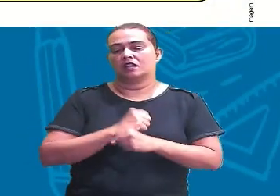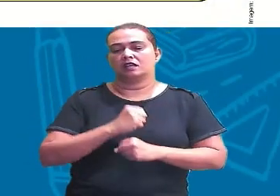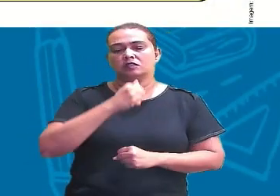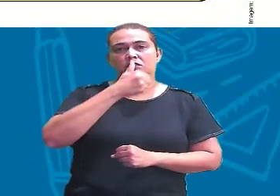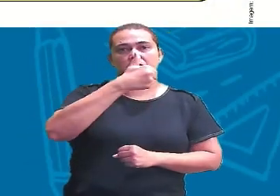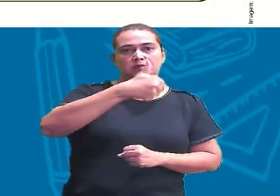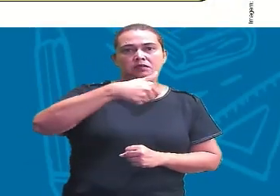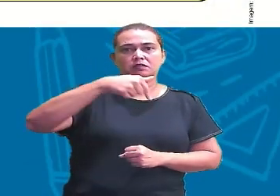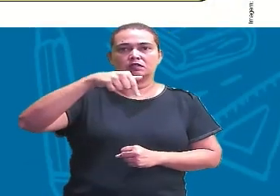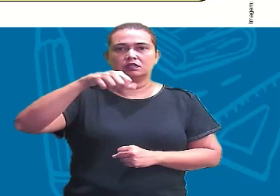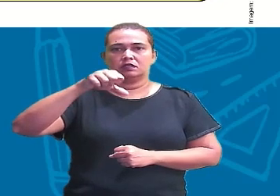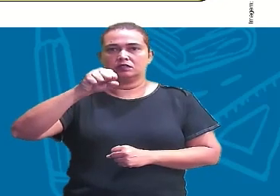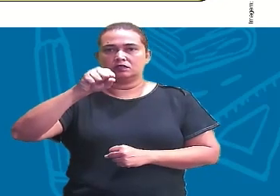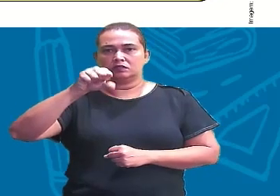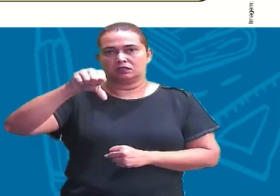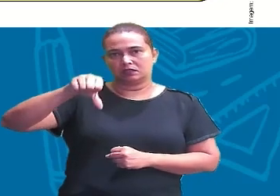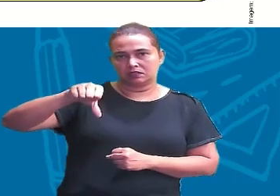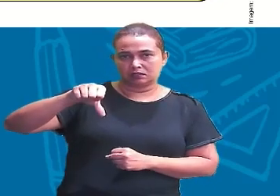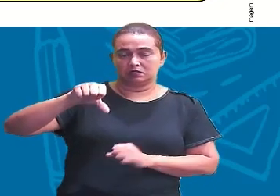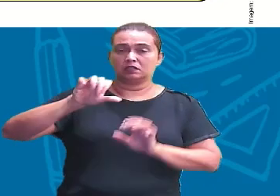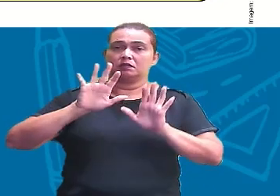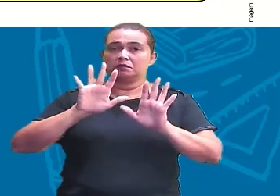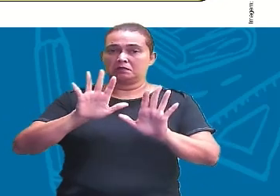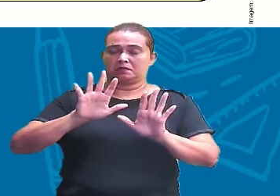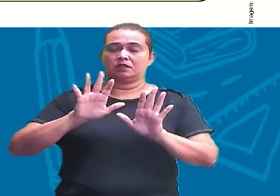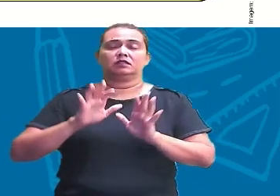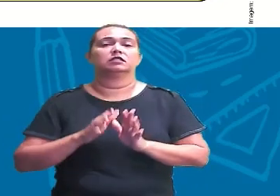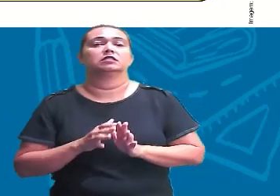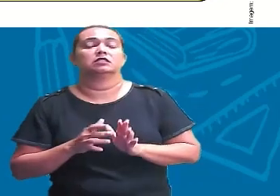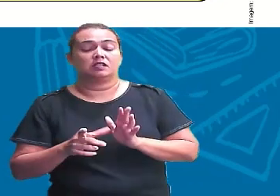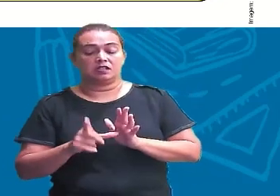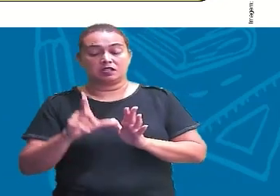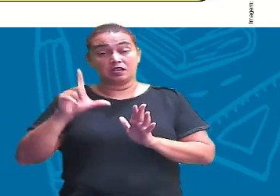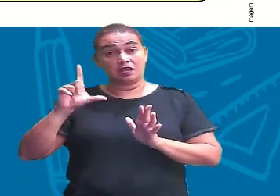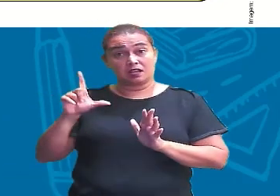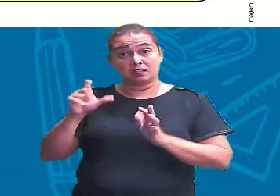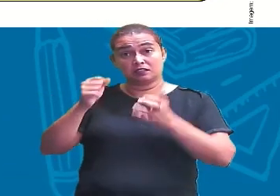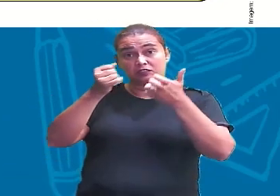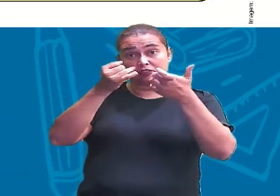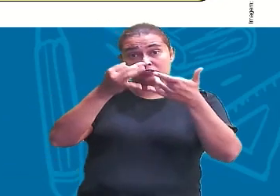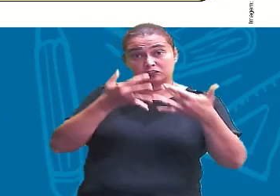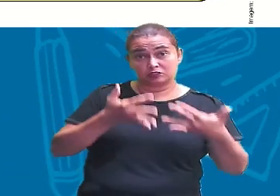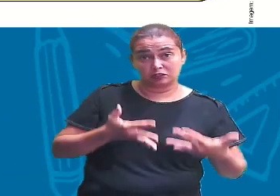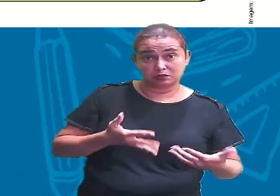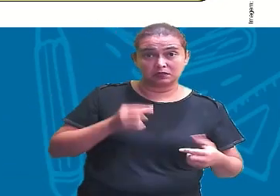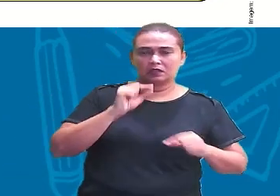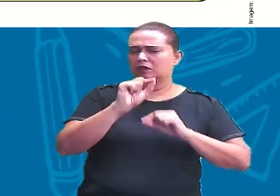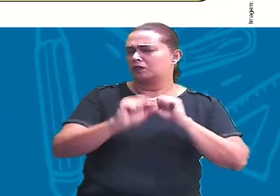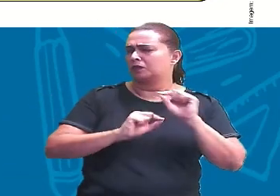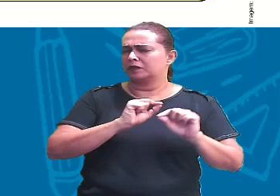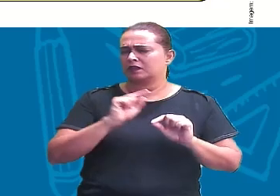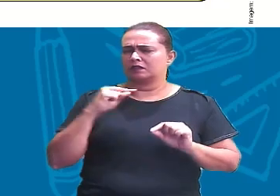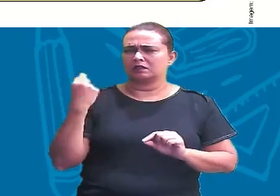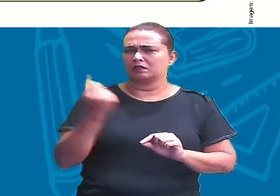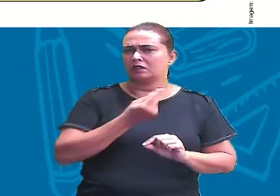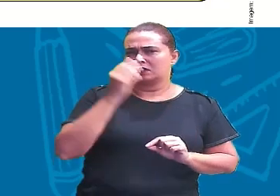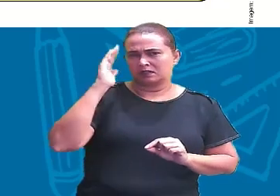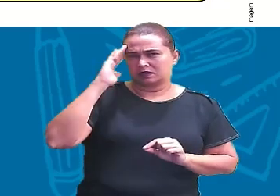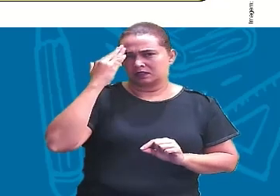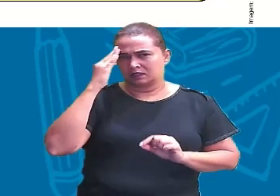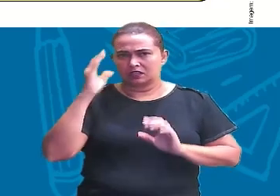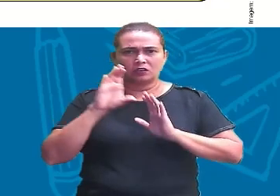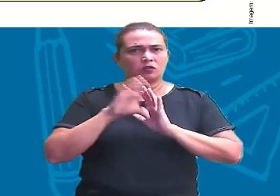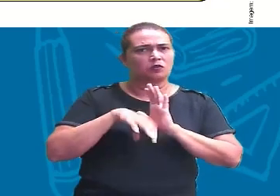1789. Antes de começar a falar sobre essa revolução, eu acho interessante a gente começar a entender um pouco o conceito